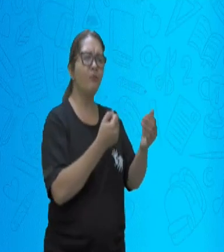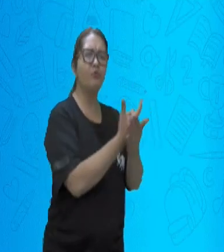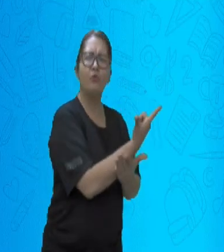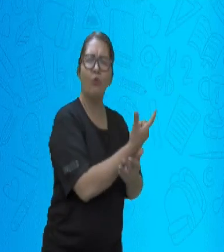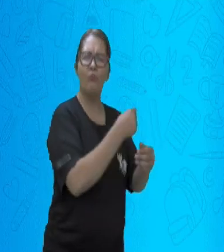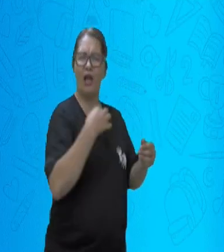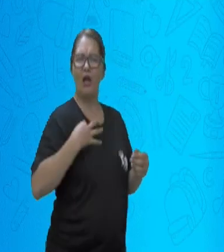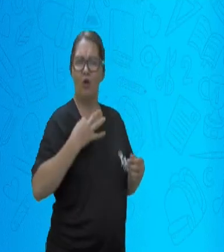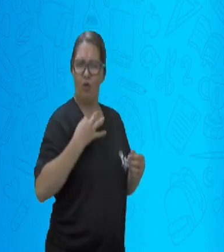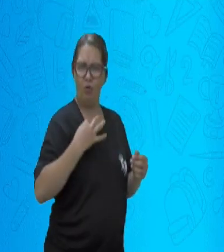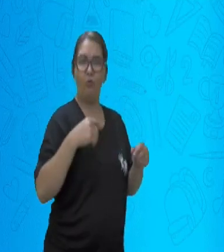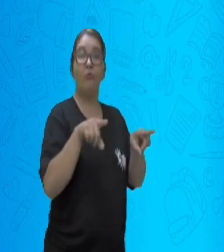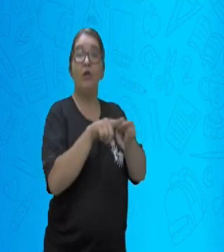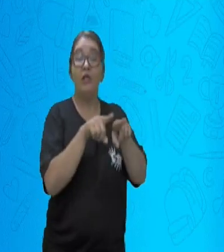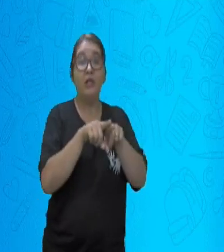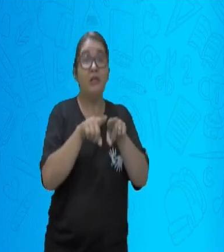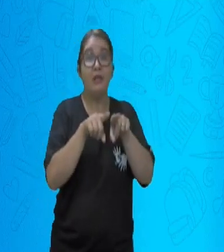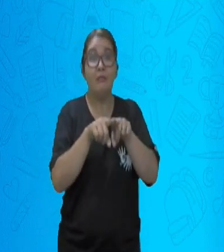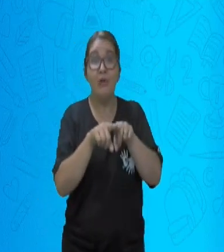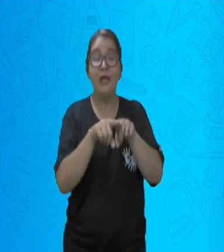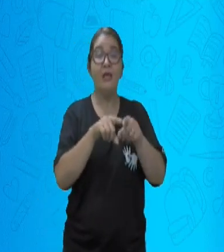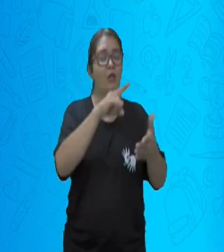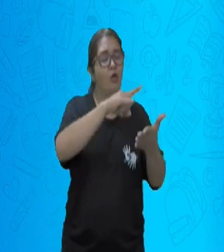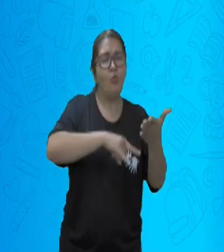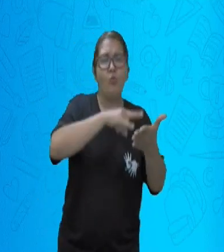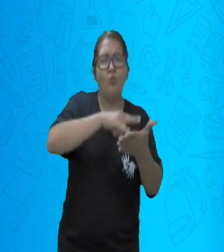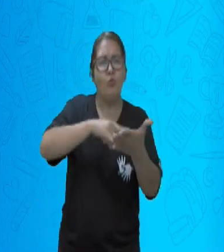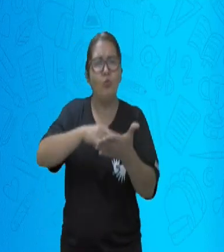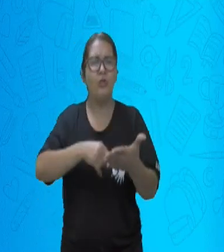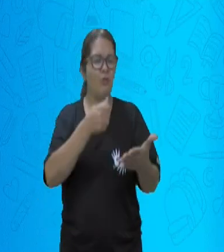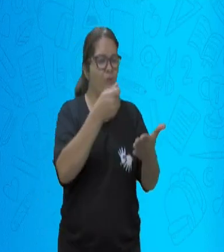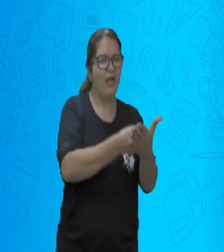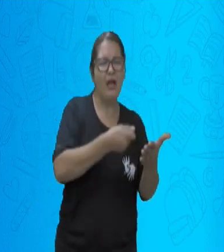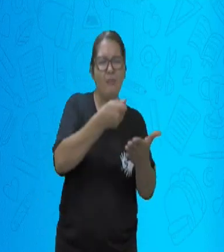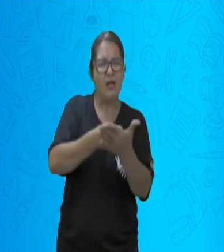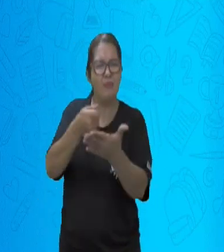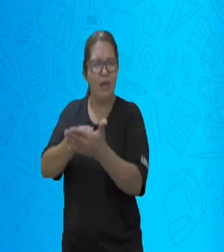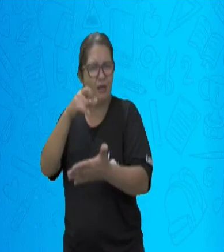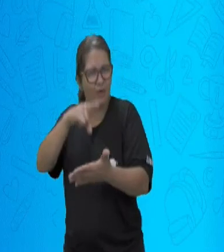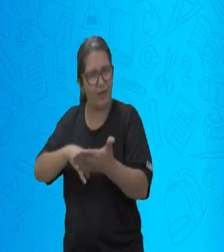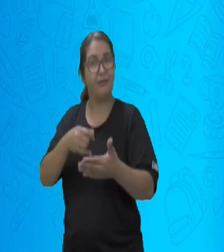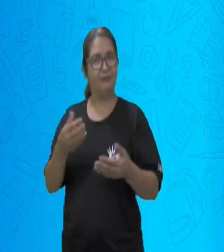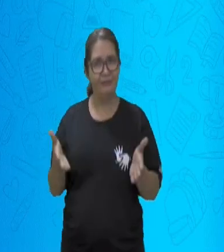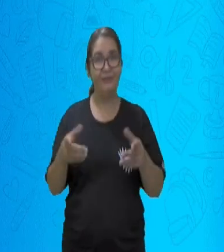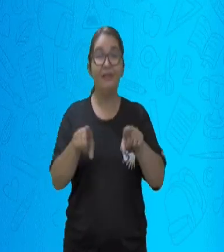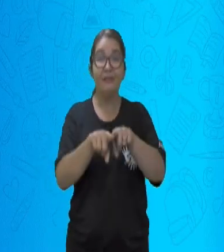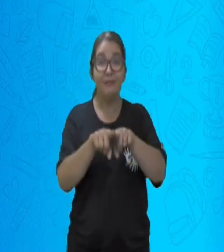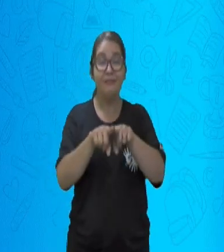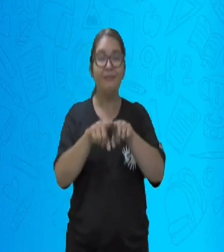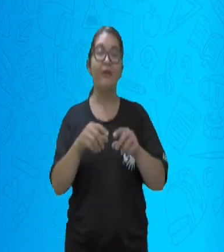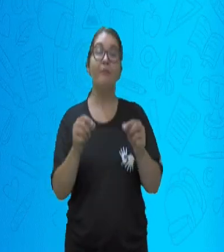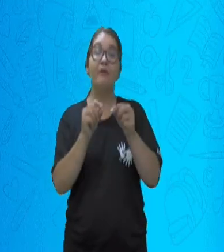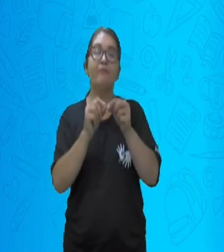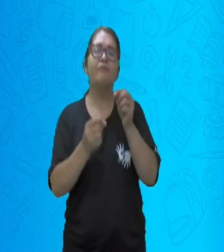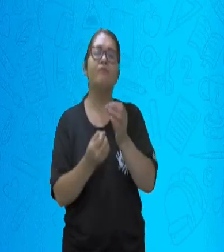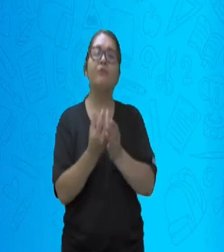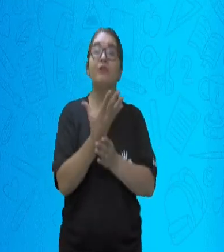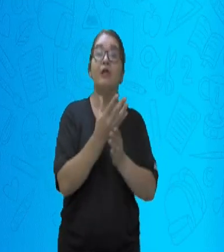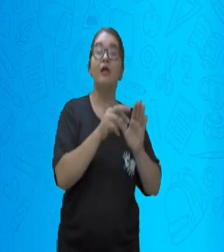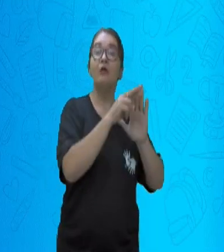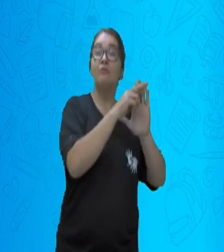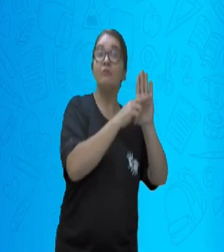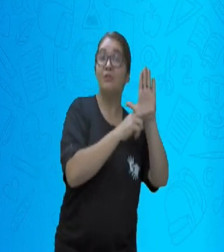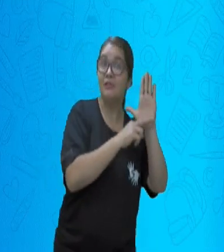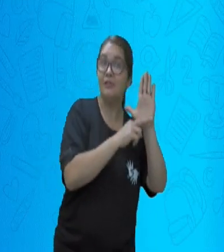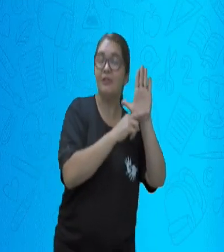vou comprar, quanto eu vou gastar. Para preparar receitas, a